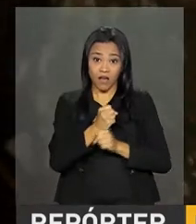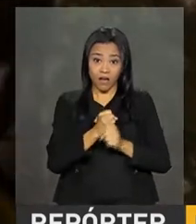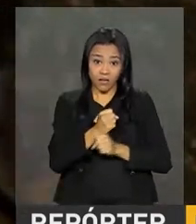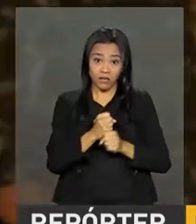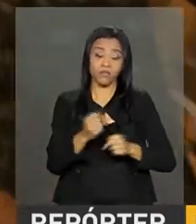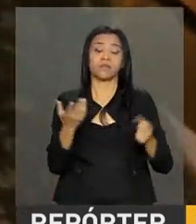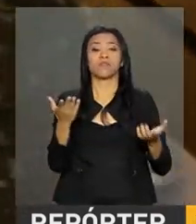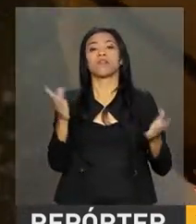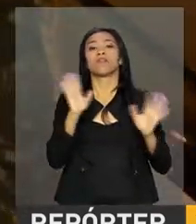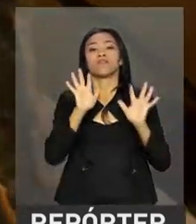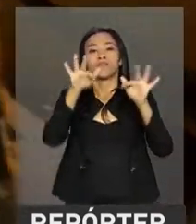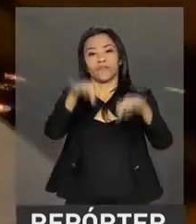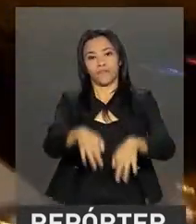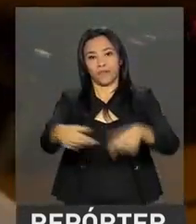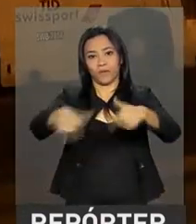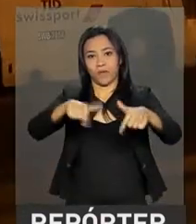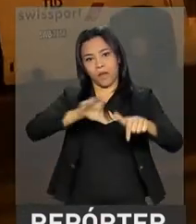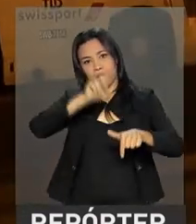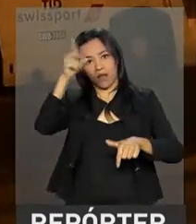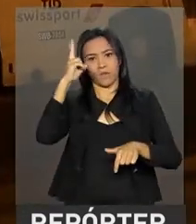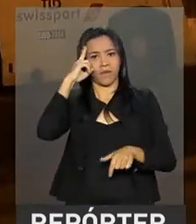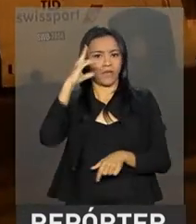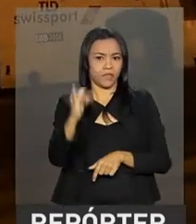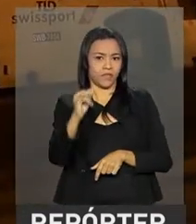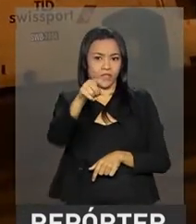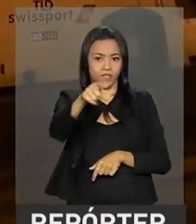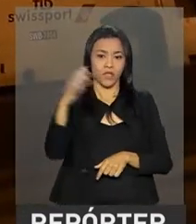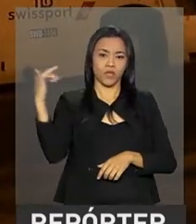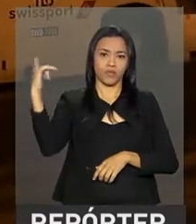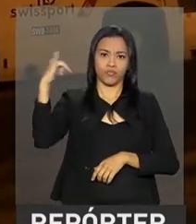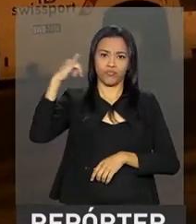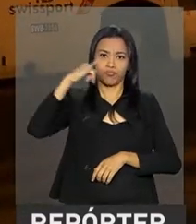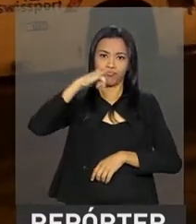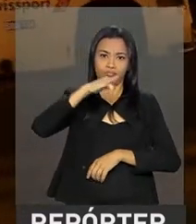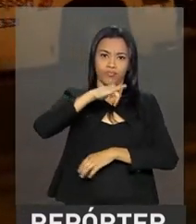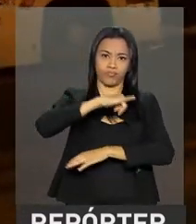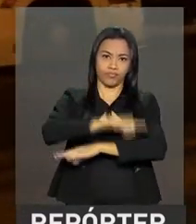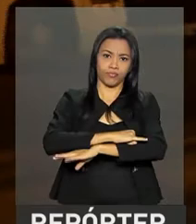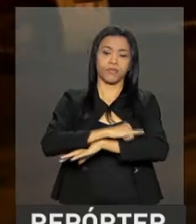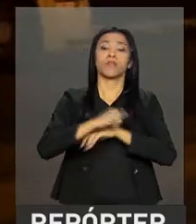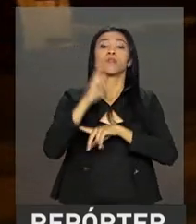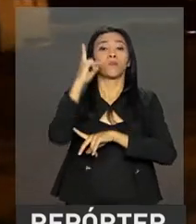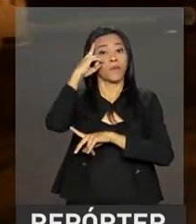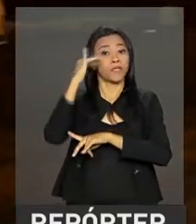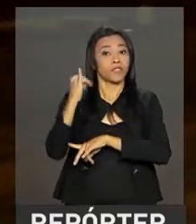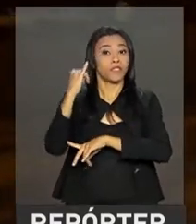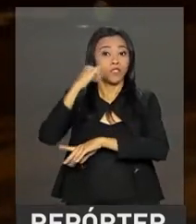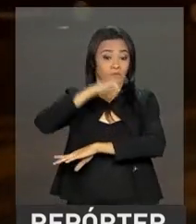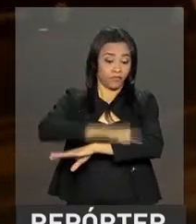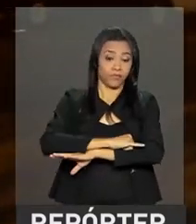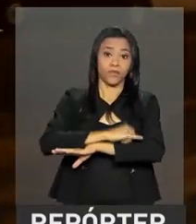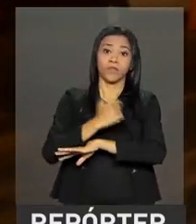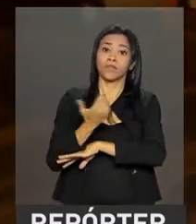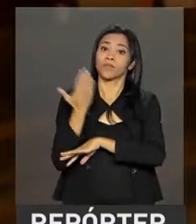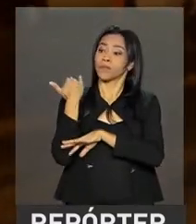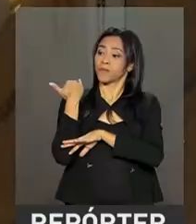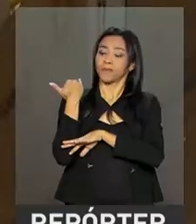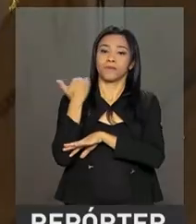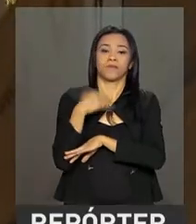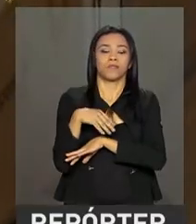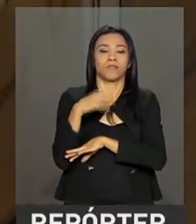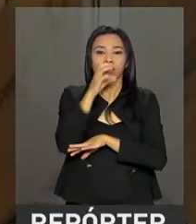de encerrar a missão o primeiro avião com militares das forças armadas vindos do haiti aterrissou no brasil no último fim de semana